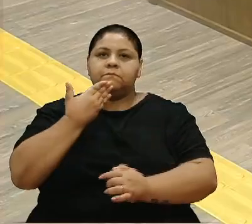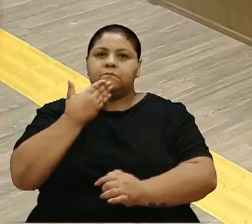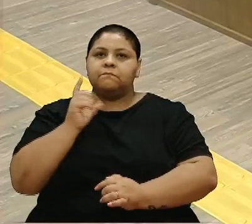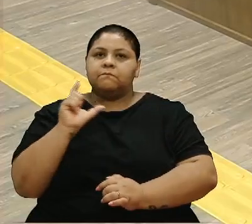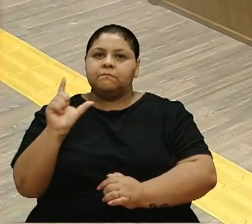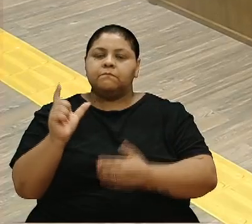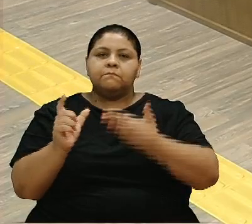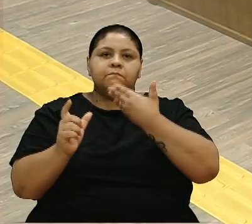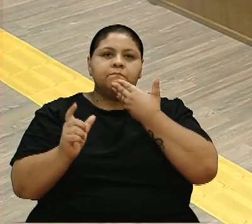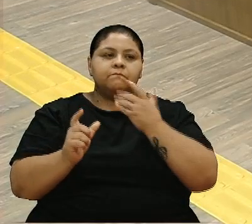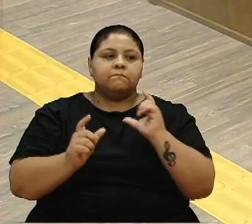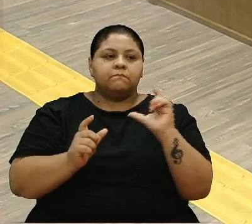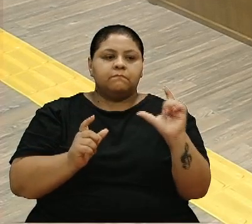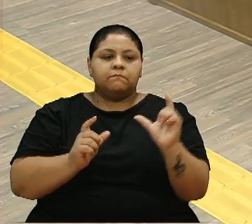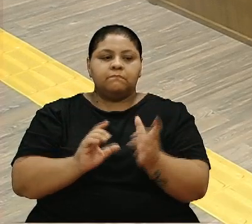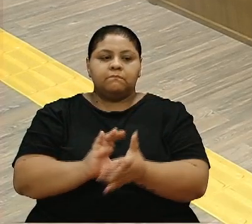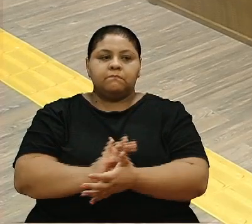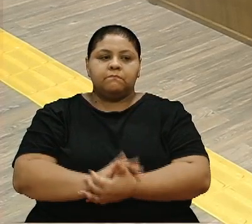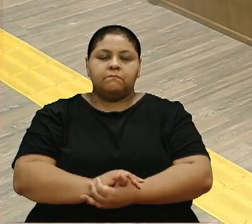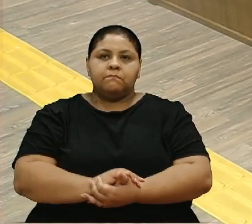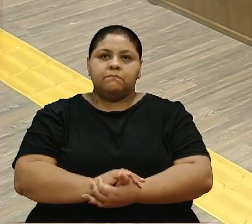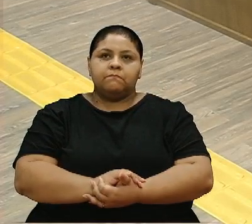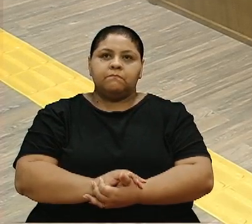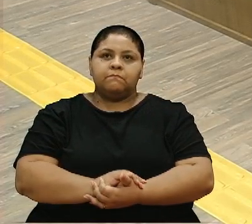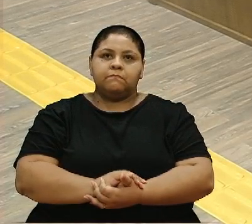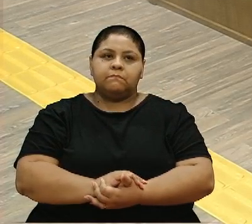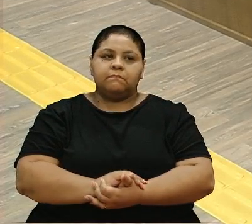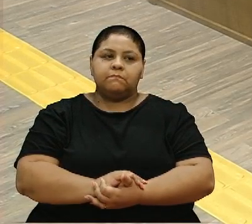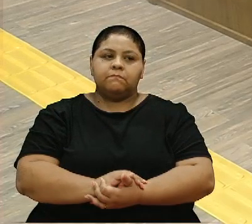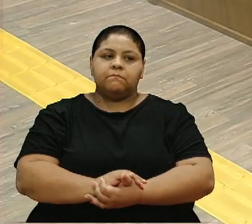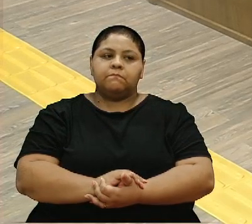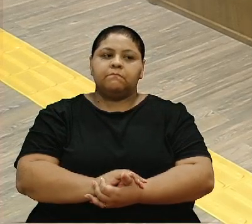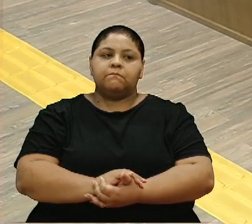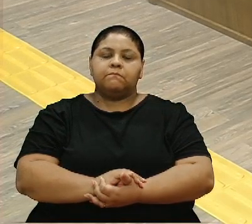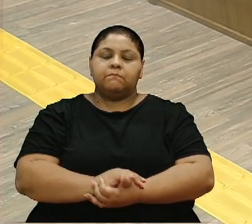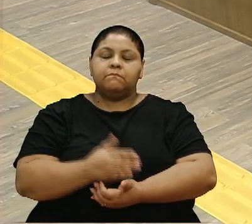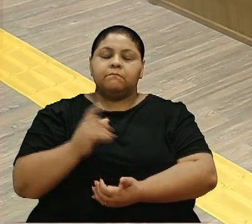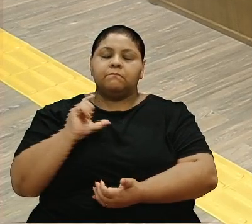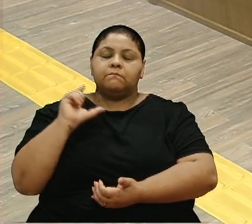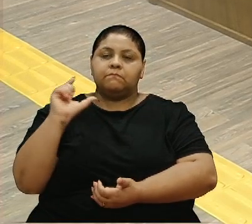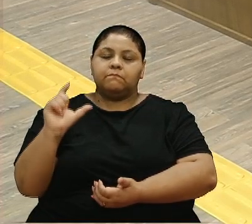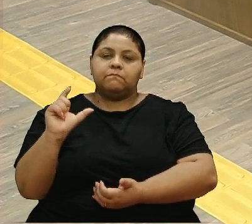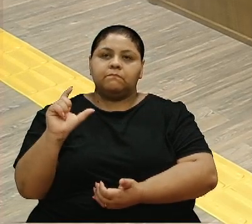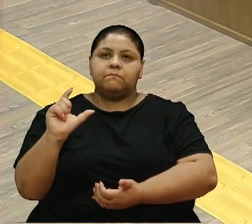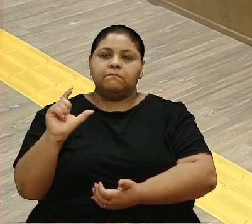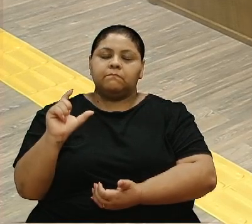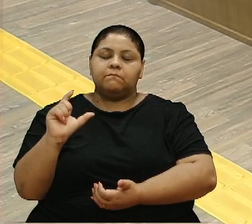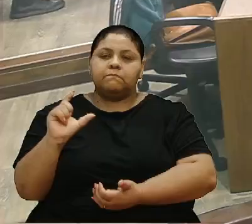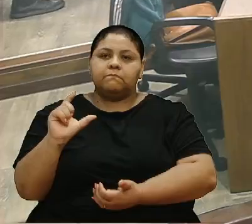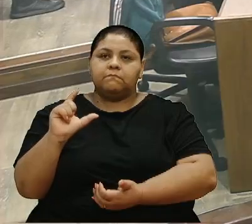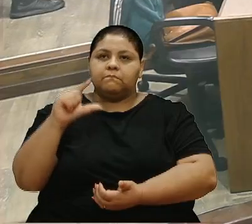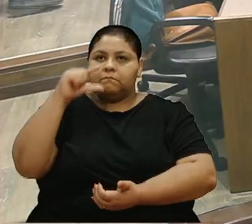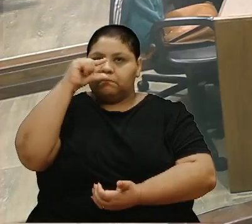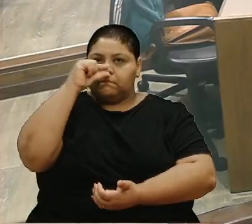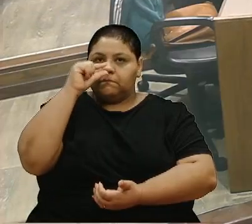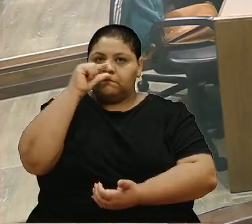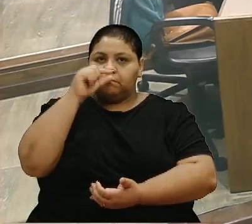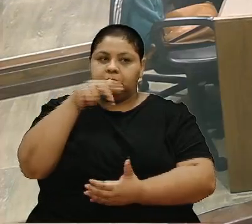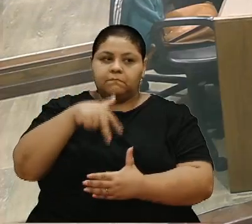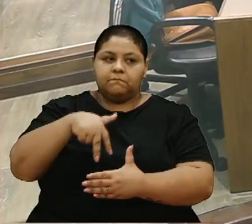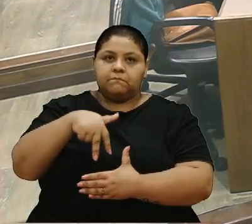Essa palavra, senhor Com a presidente. palavra, Peço a palavra. com a palavra, vereador Sandro Fantinel, da